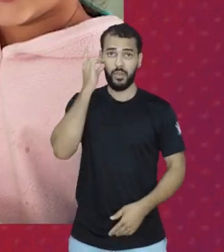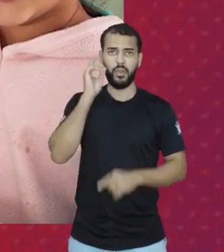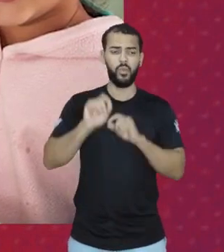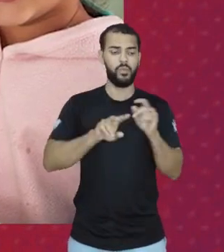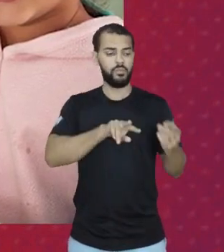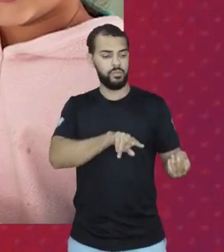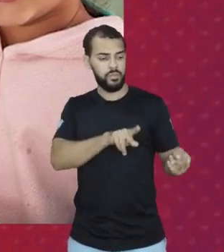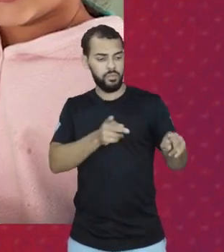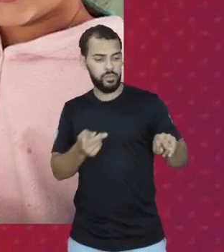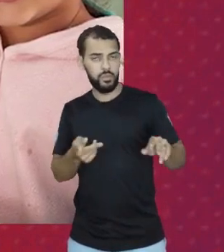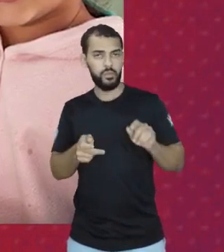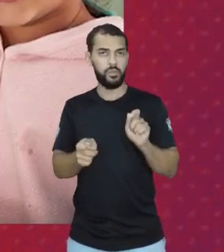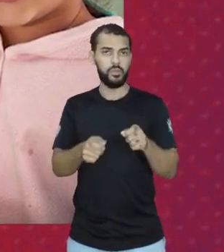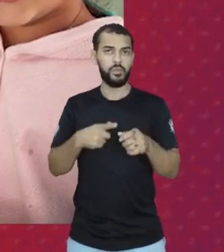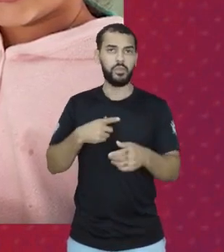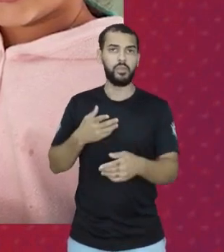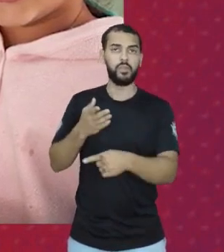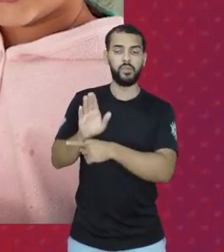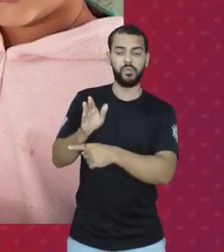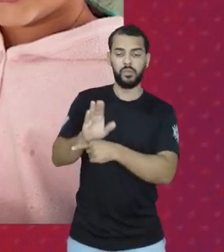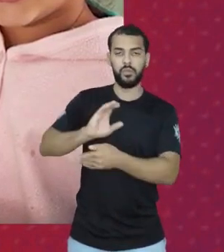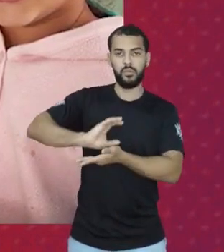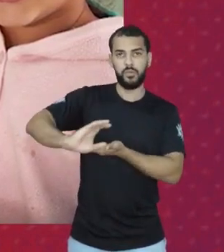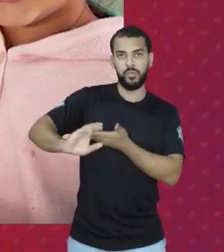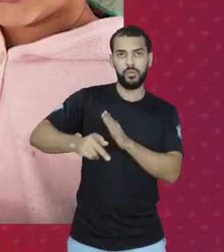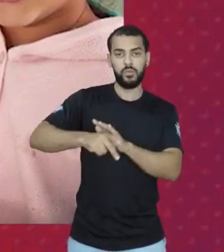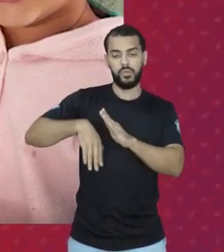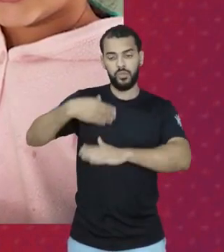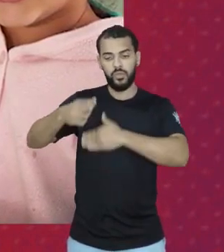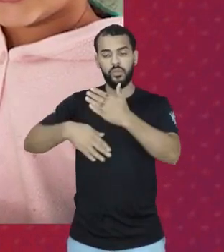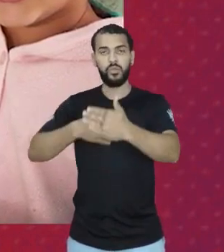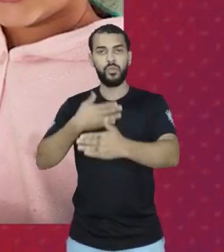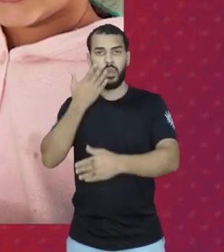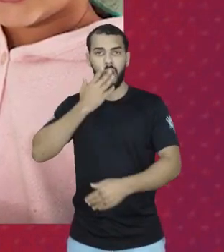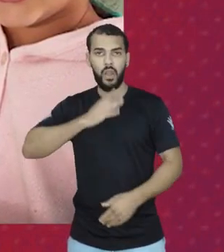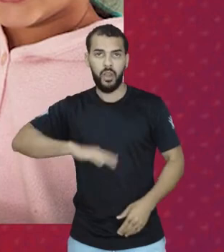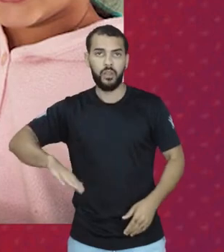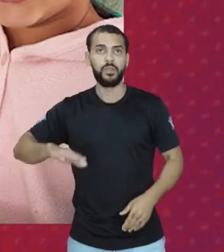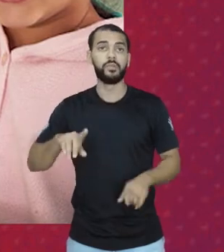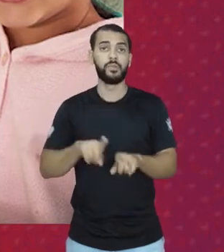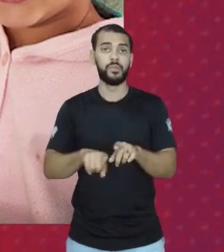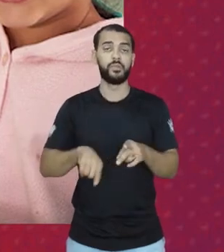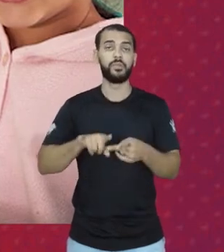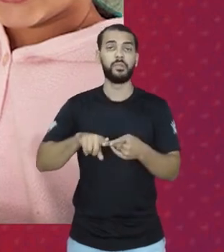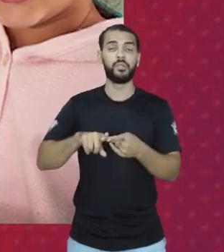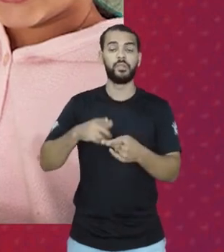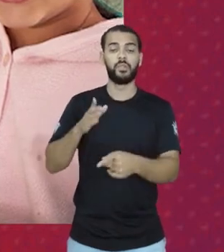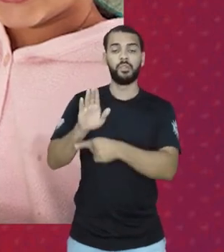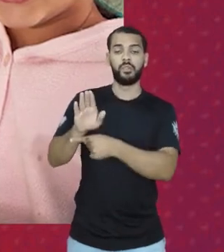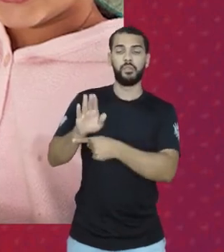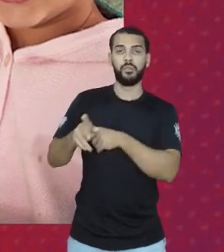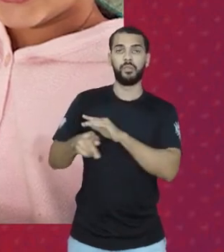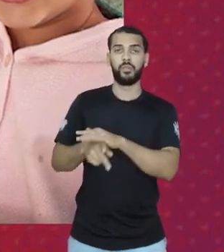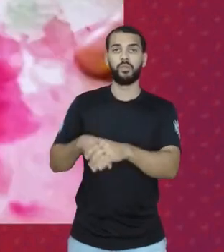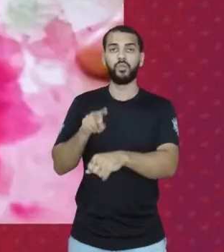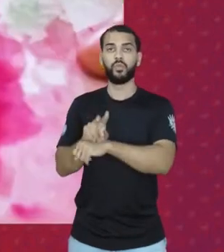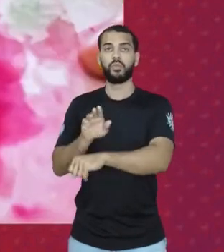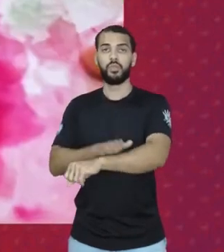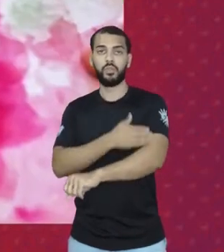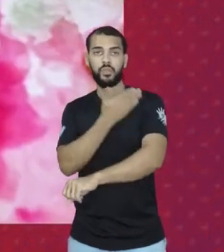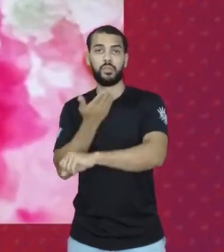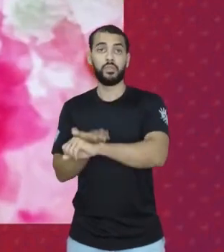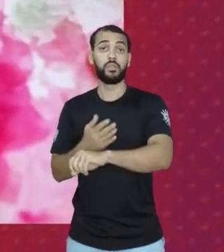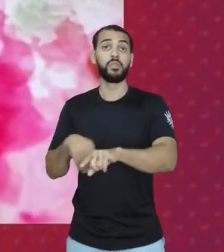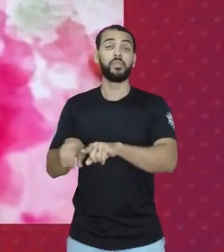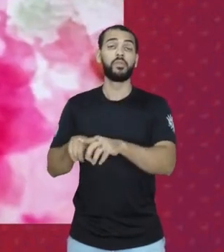custear despesas como manutenção e desenvolvimento da educação infantil, contribuir com as ações de cuidado integral, segurança